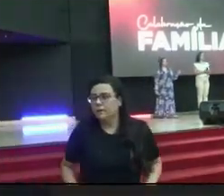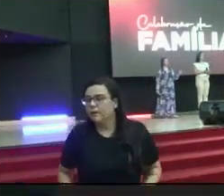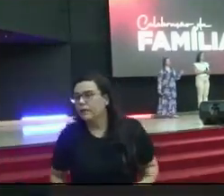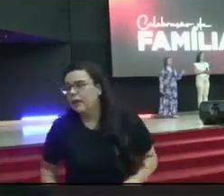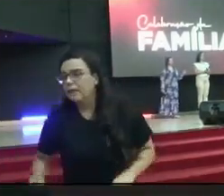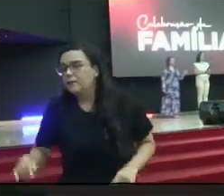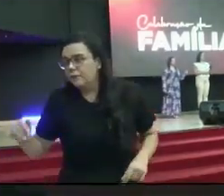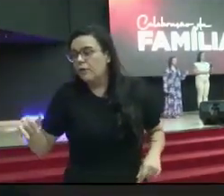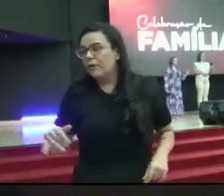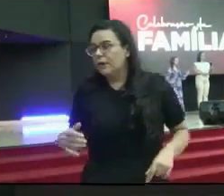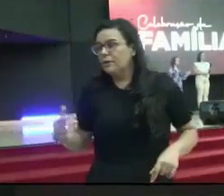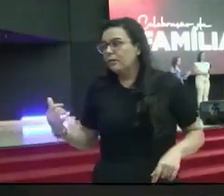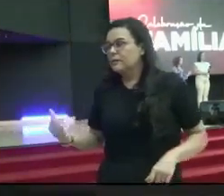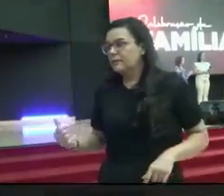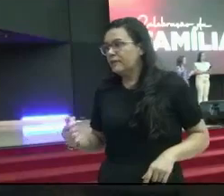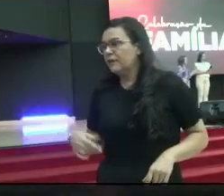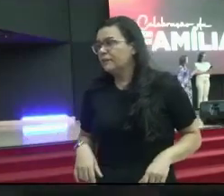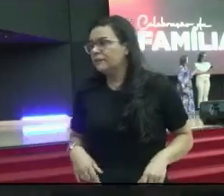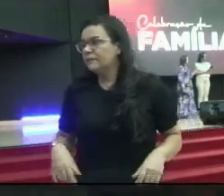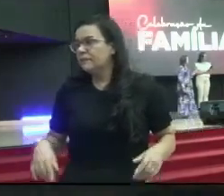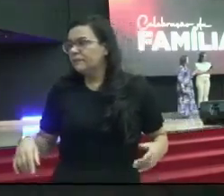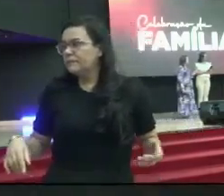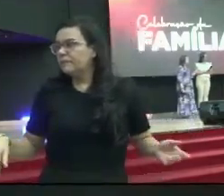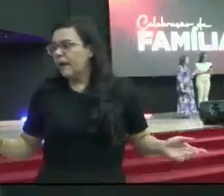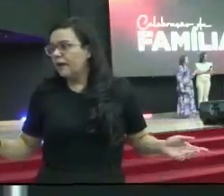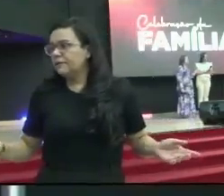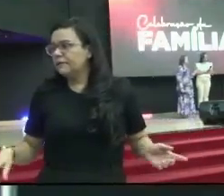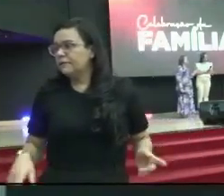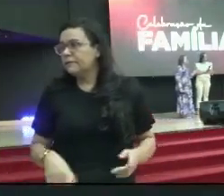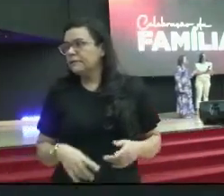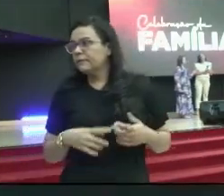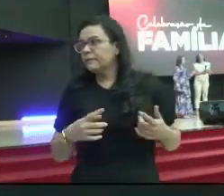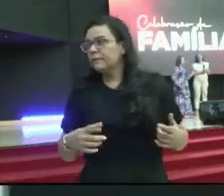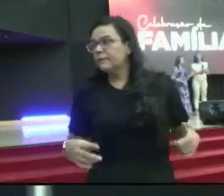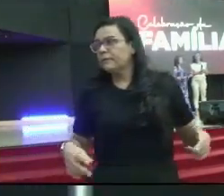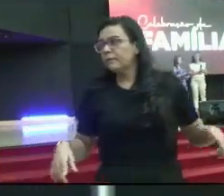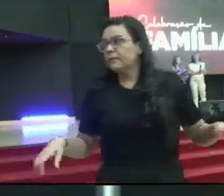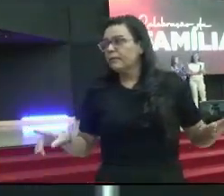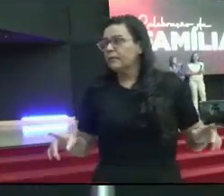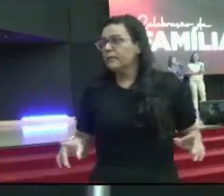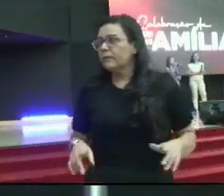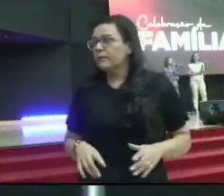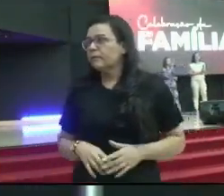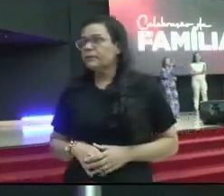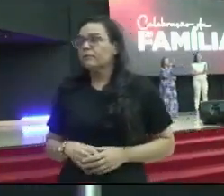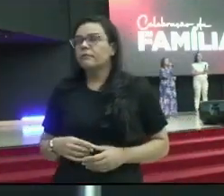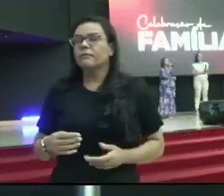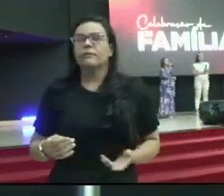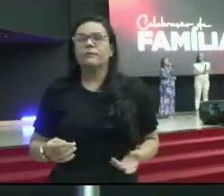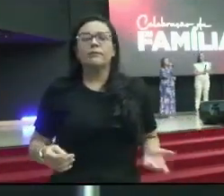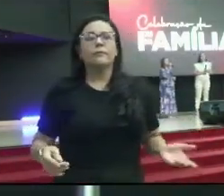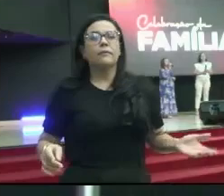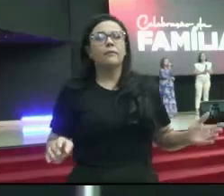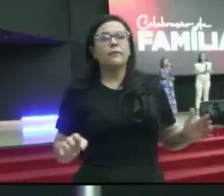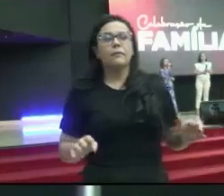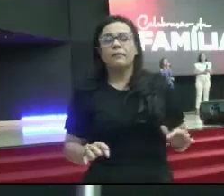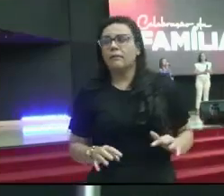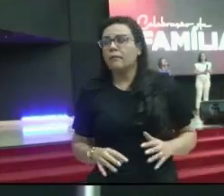Nós vamos cantar esse louvor. Eu quero que você cante do fundo da sua